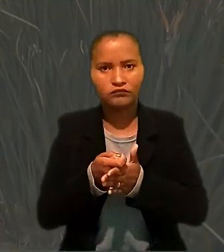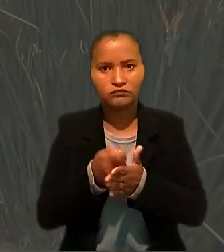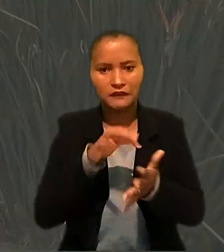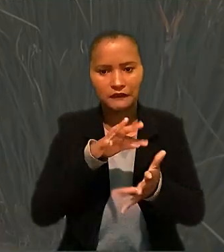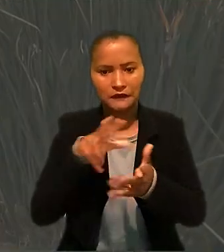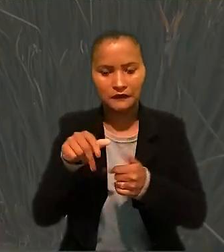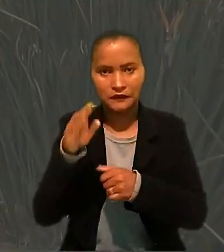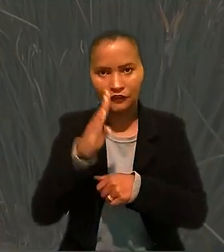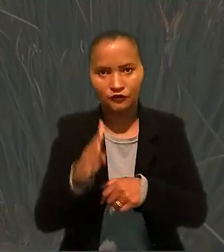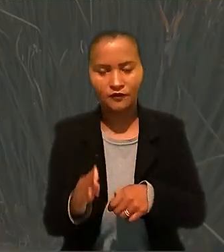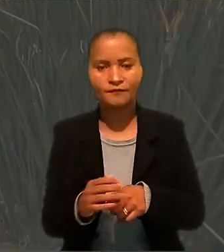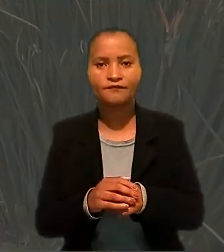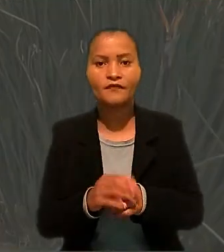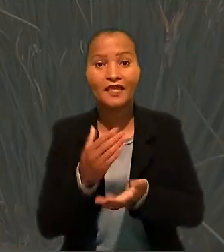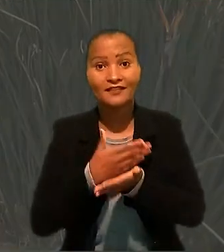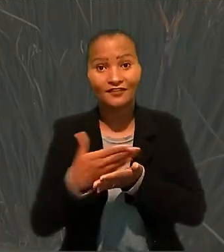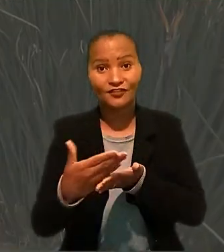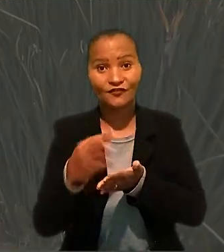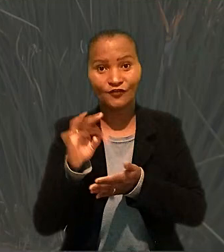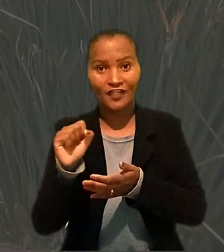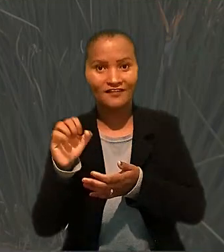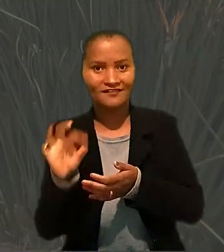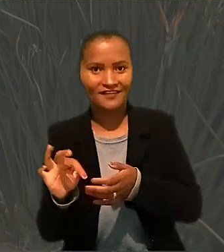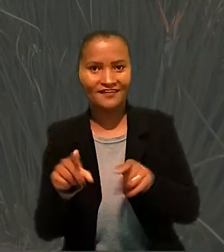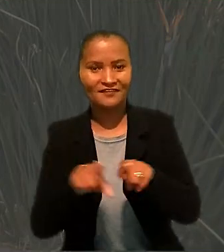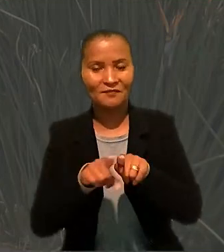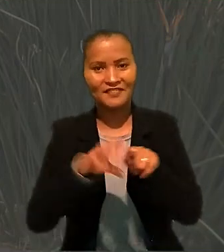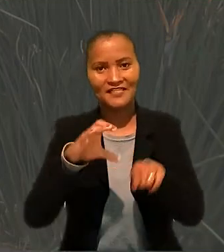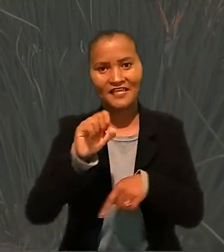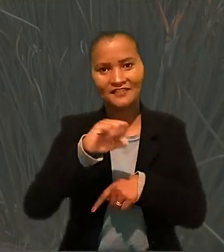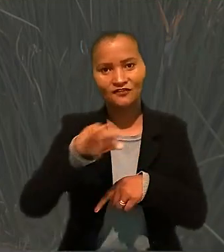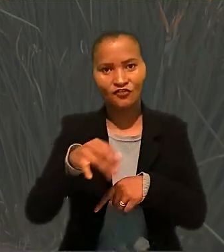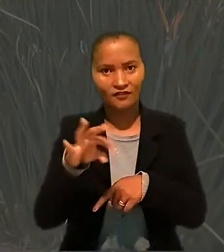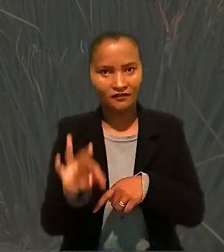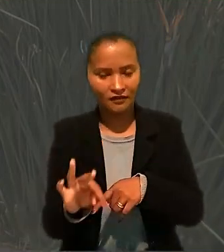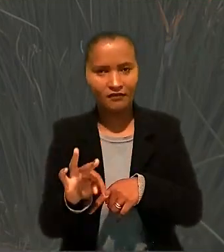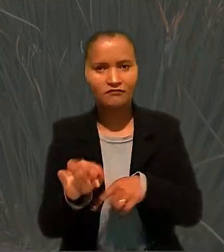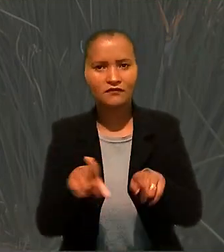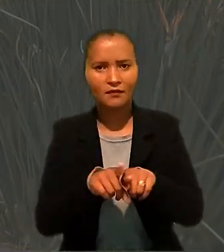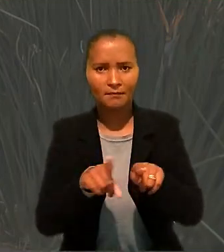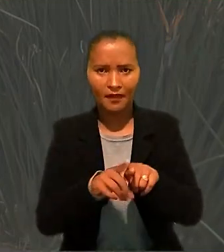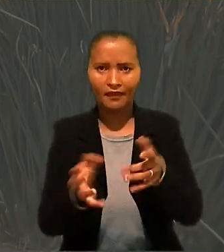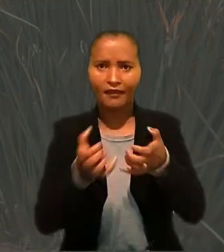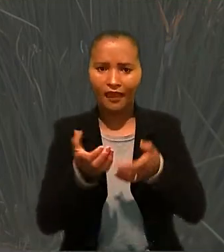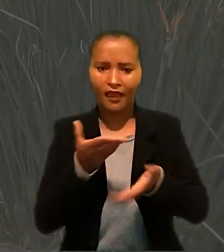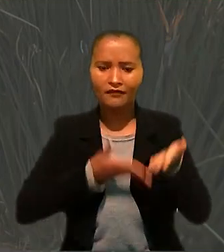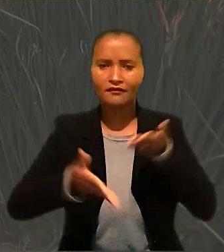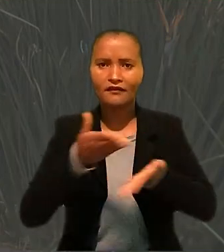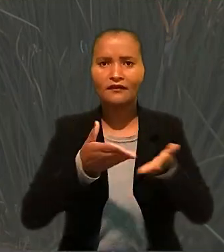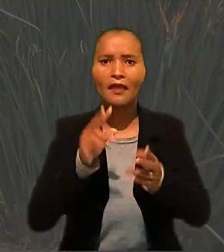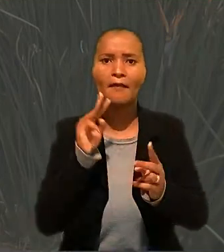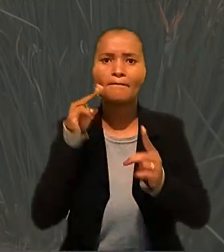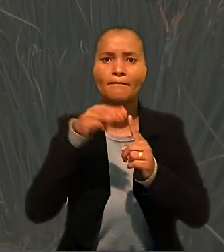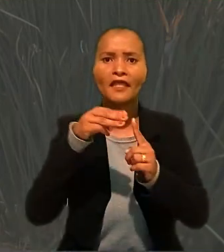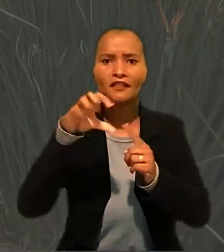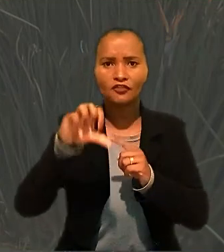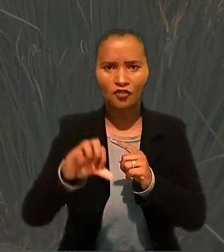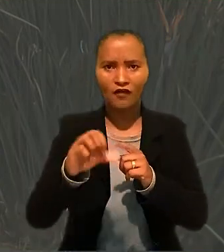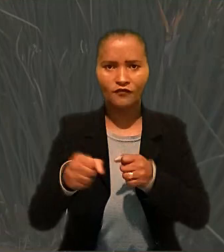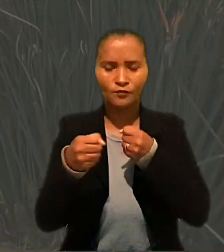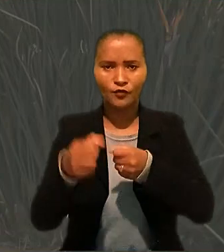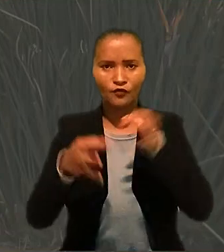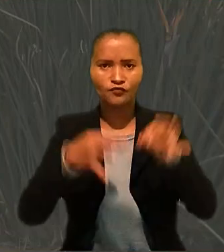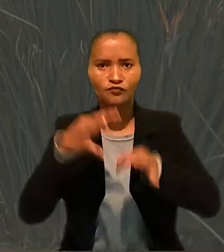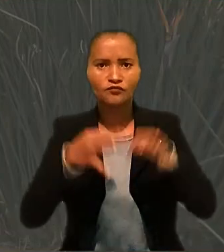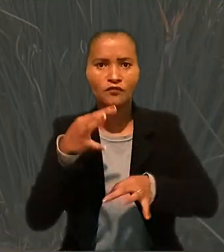A iniciativa do TST e do CSJT também se propõe a atender a meta 9 do Poder Judiciário, que prevê